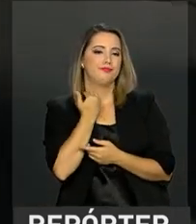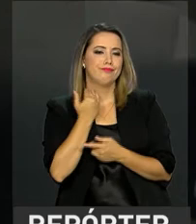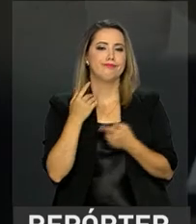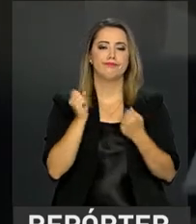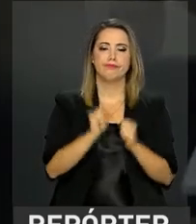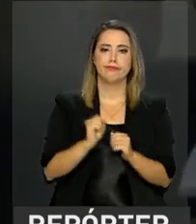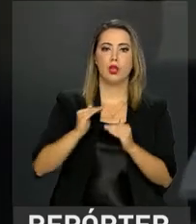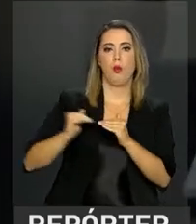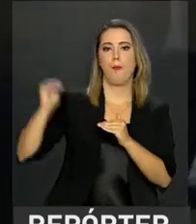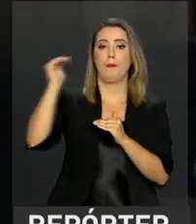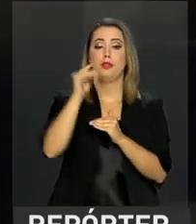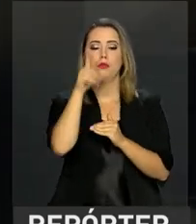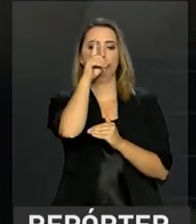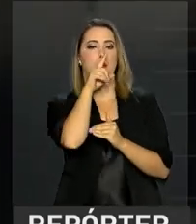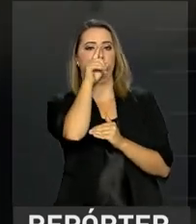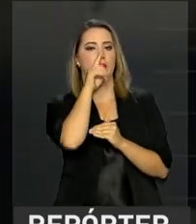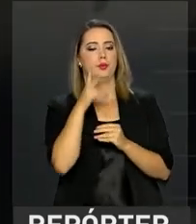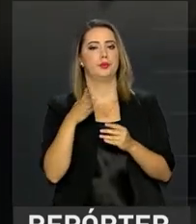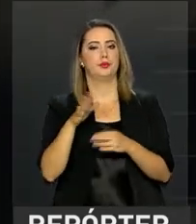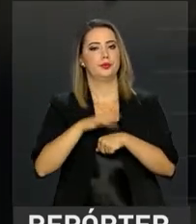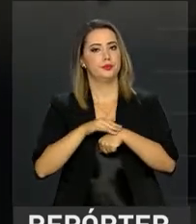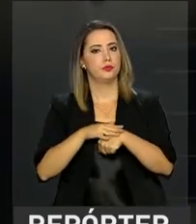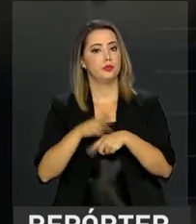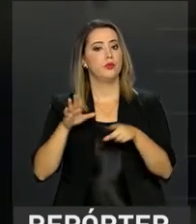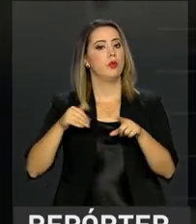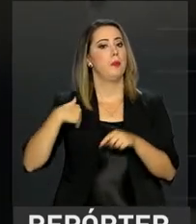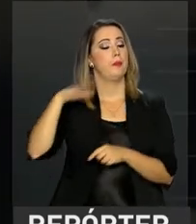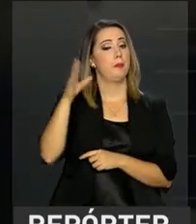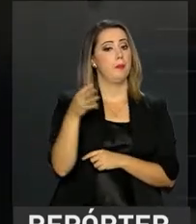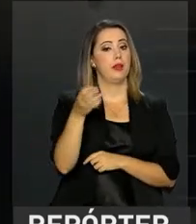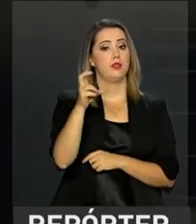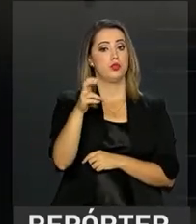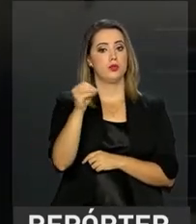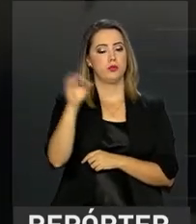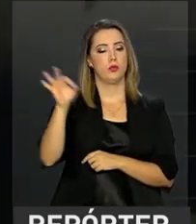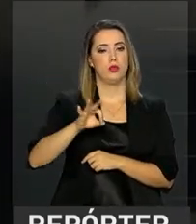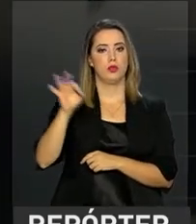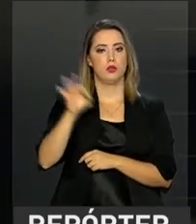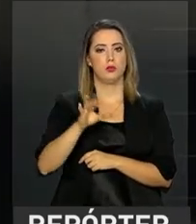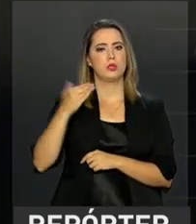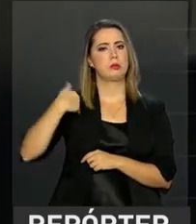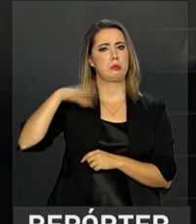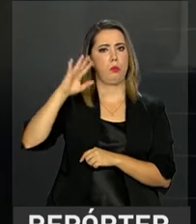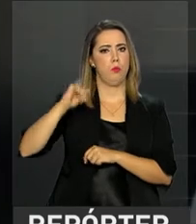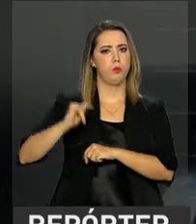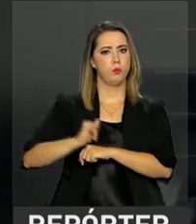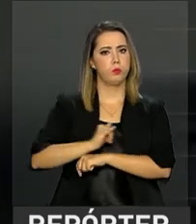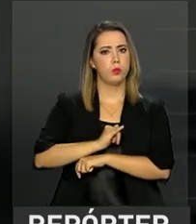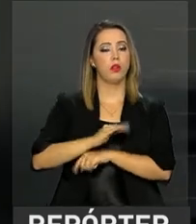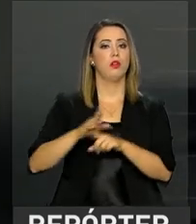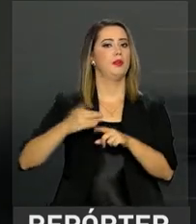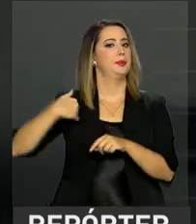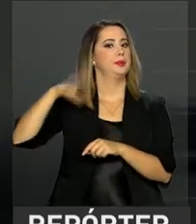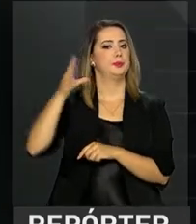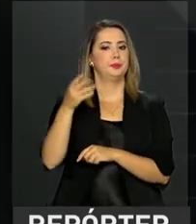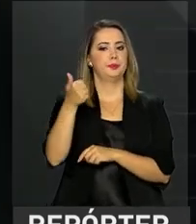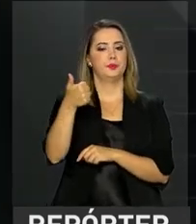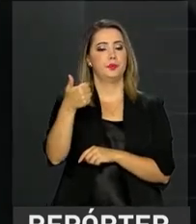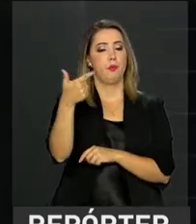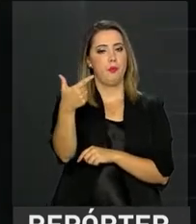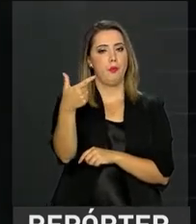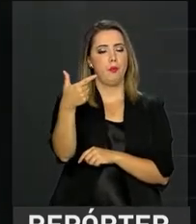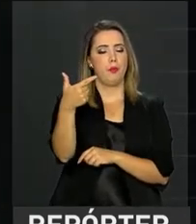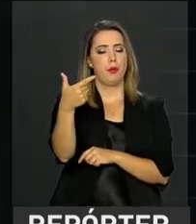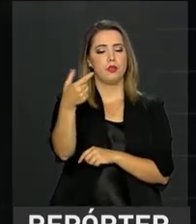mais de 50% das mulheres estão com excesso de peso e quase 20% estão obesas